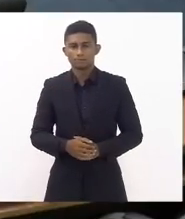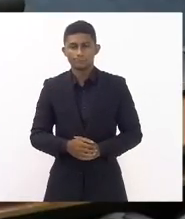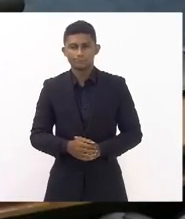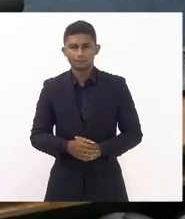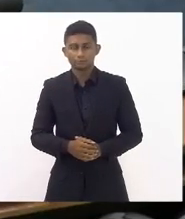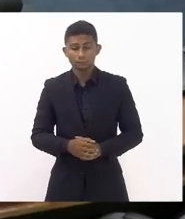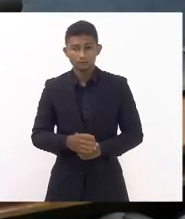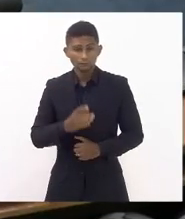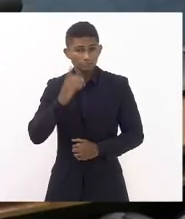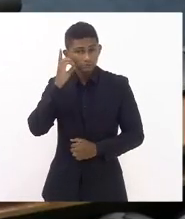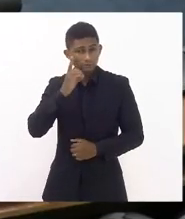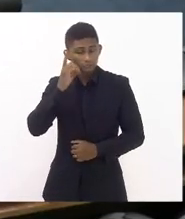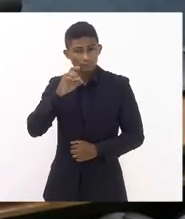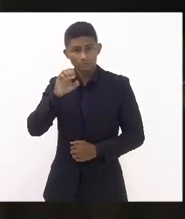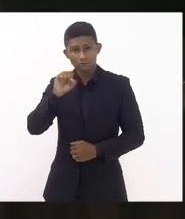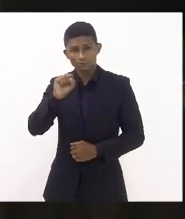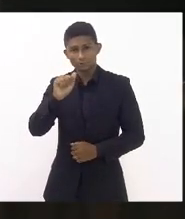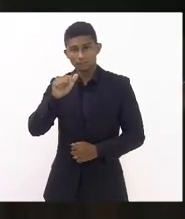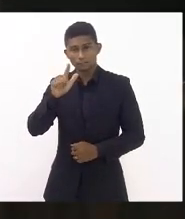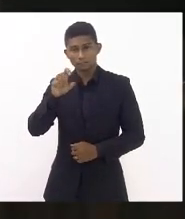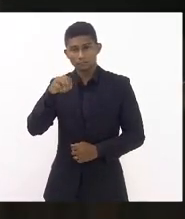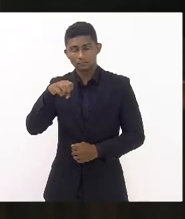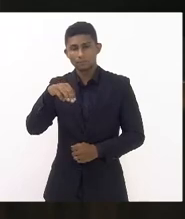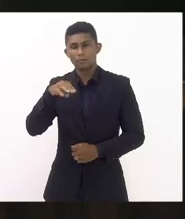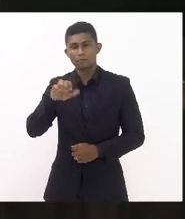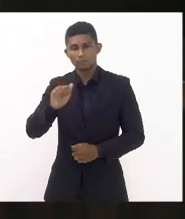Deputado Coronel Salema, deputada Marta Rocha.